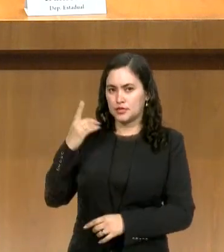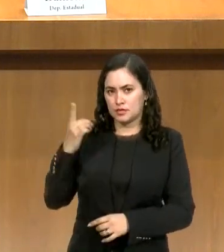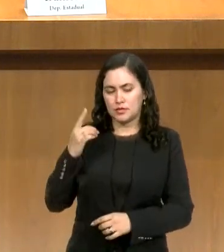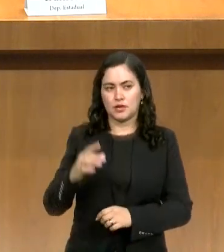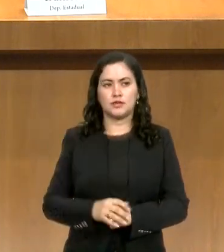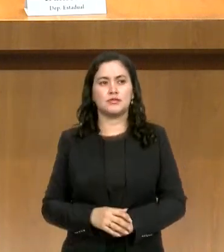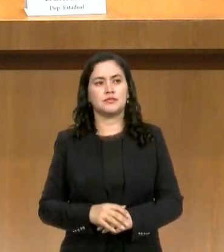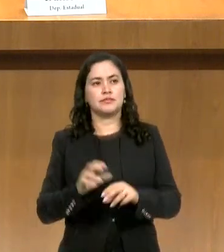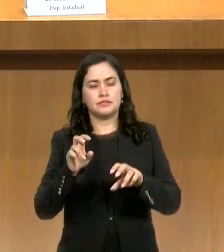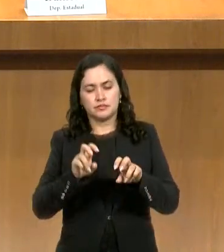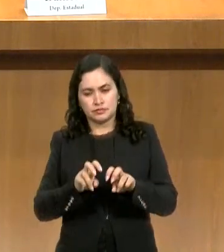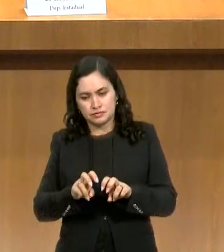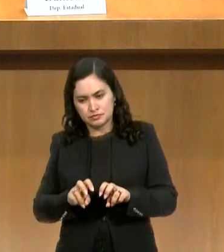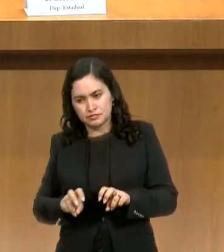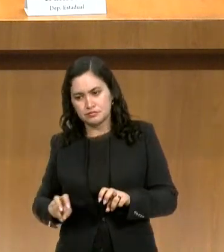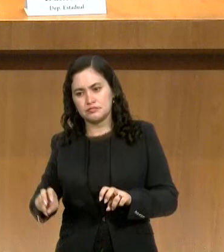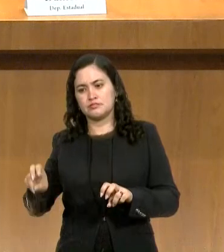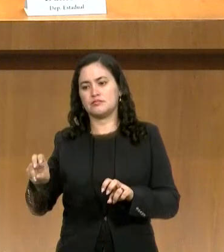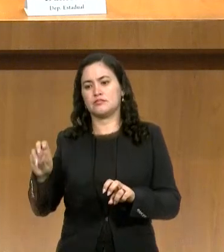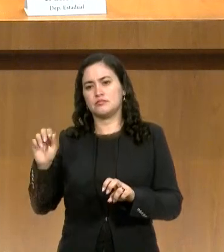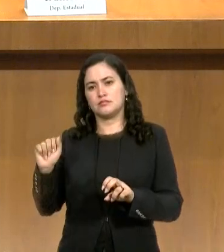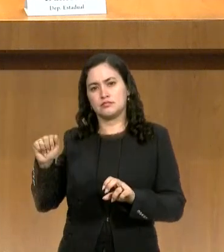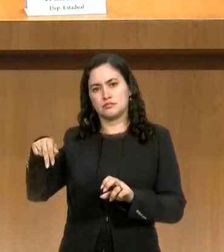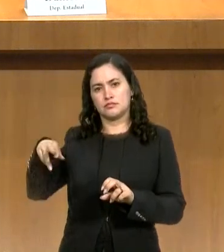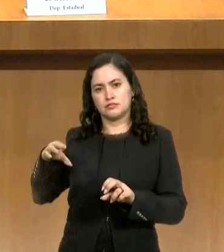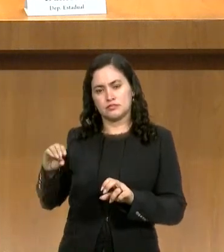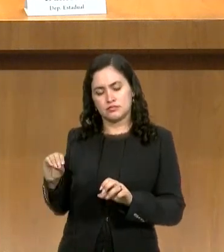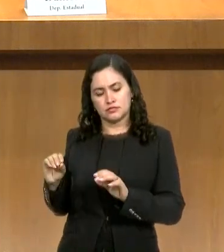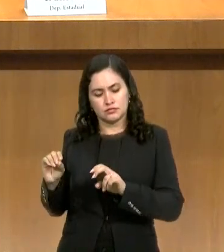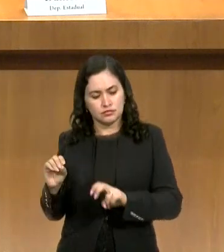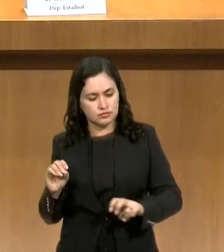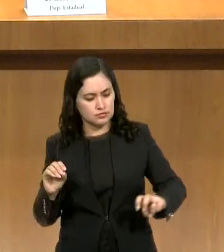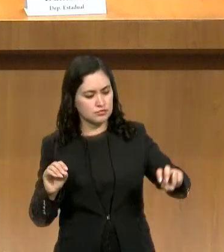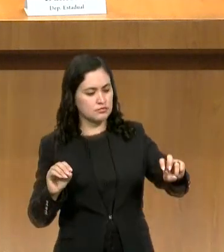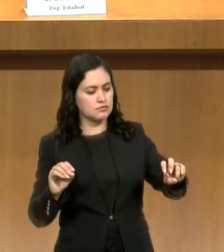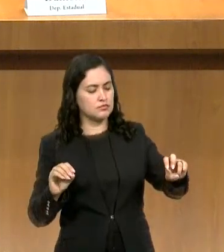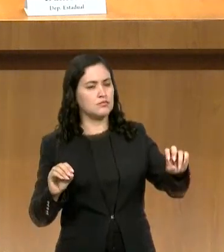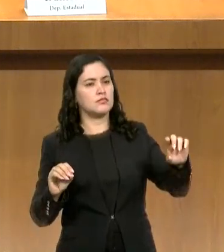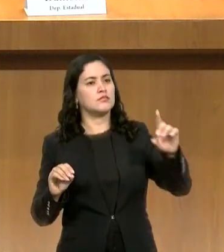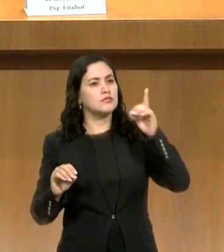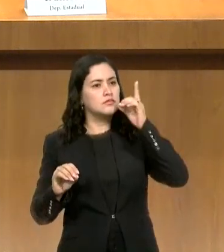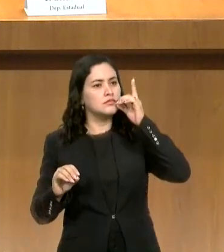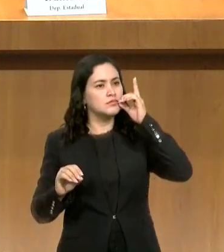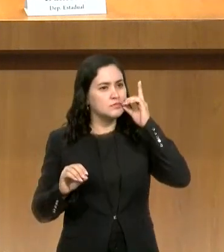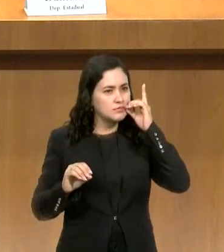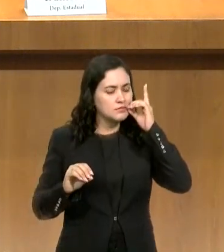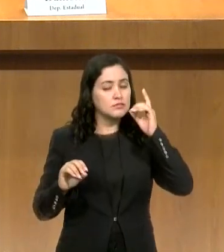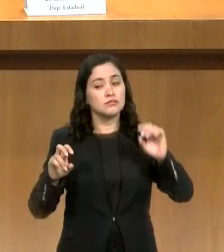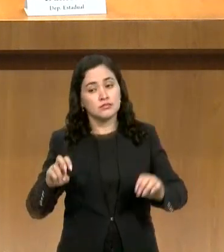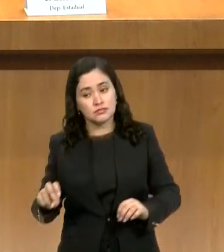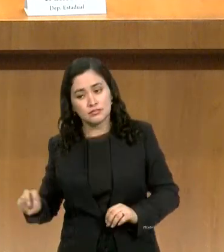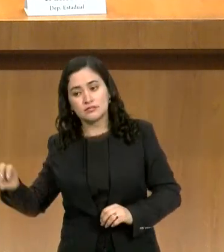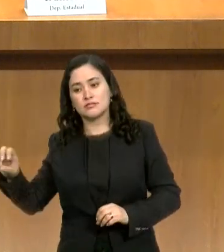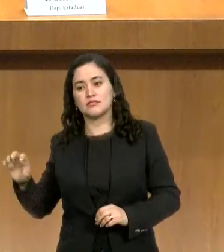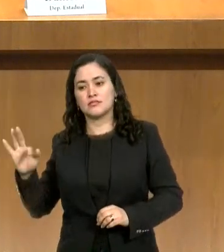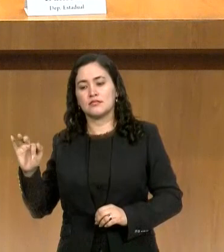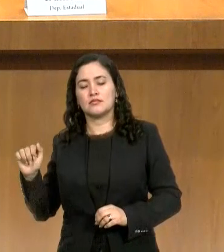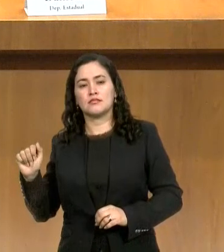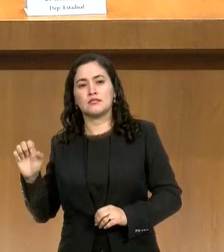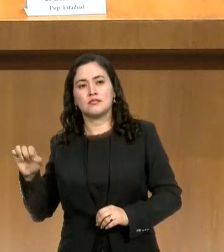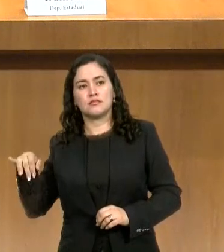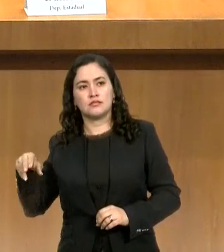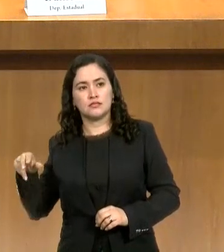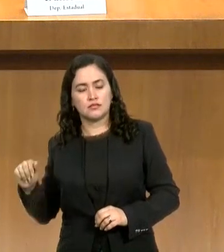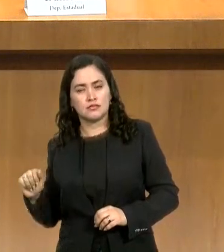Daniela, procuradora da mulher aqui no Parlamento Estadual, e também a deputada Fabiana Vilar, que é deputada que entrou nessa legislatura.